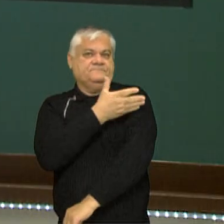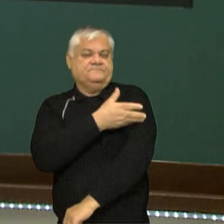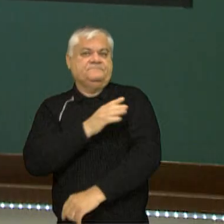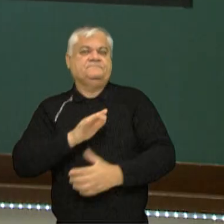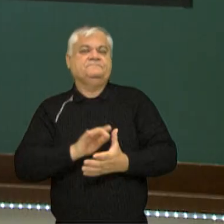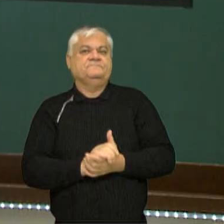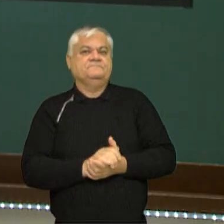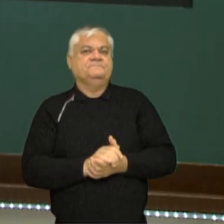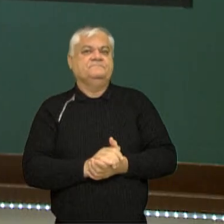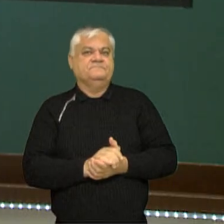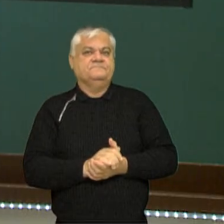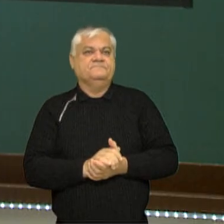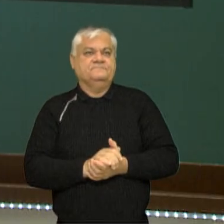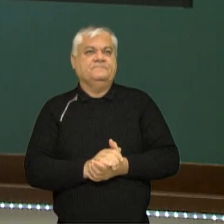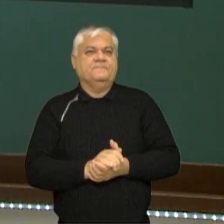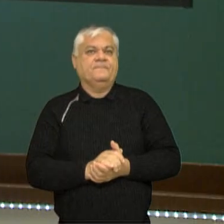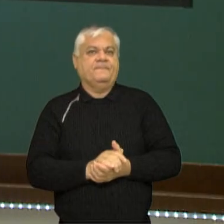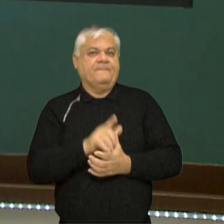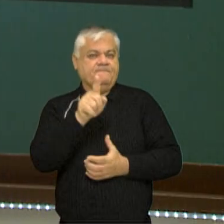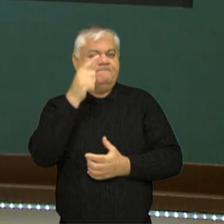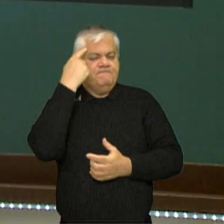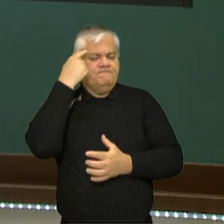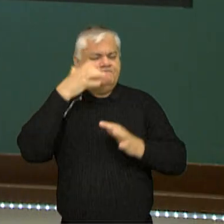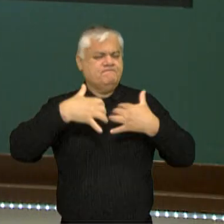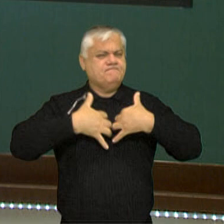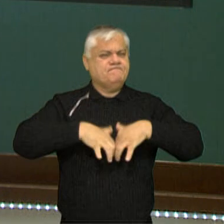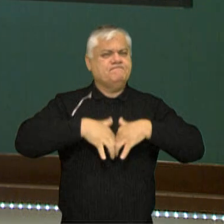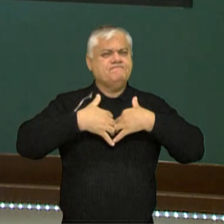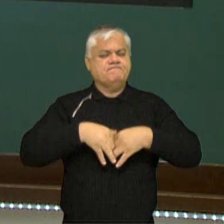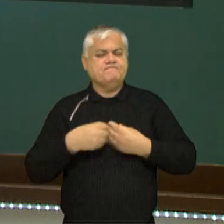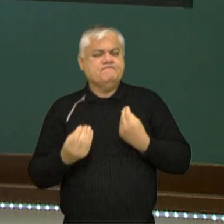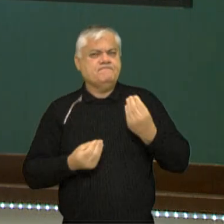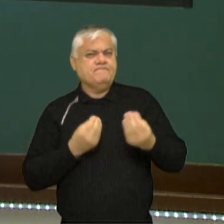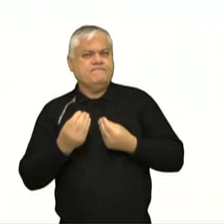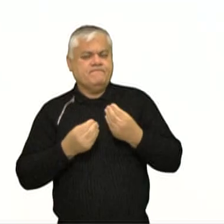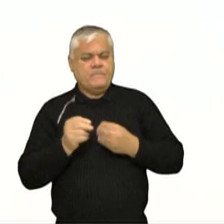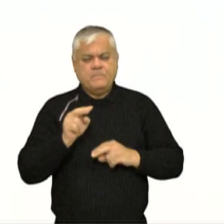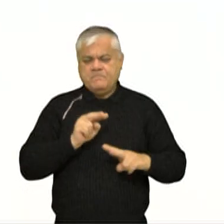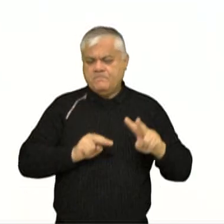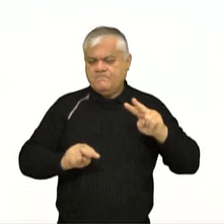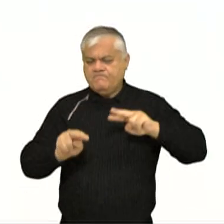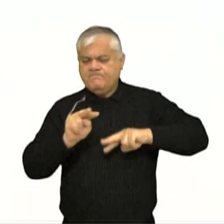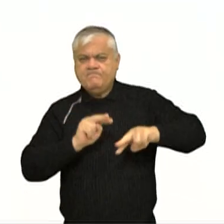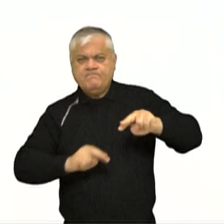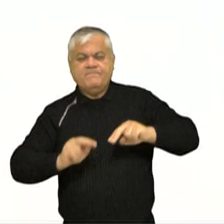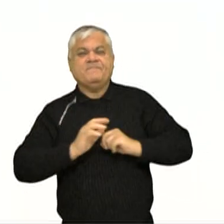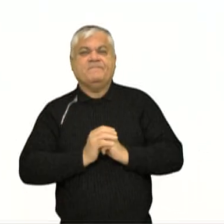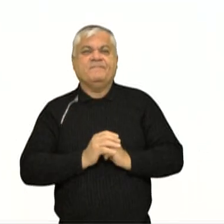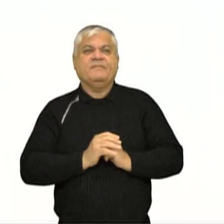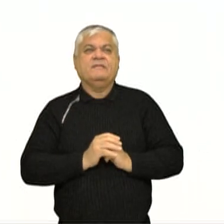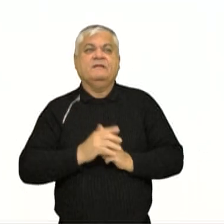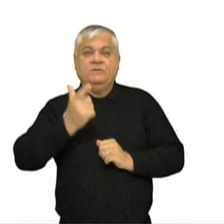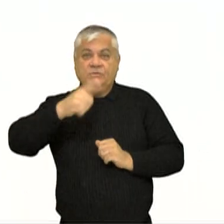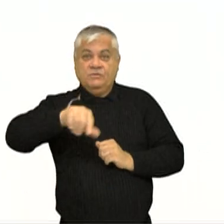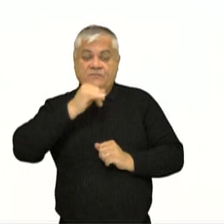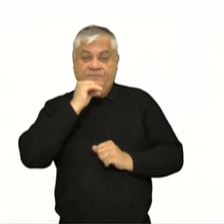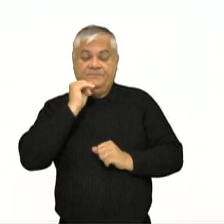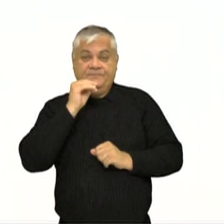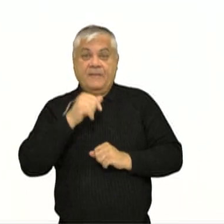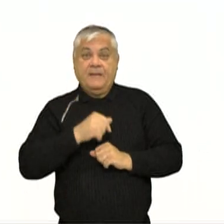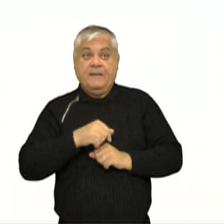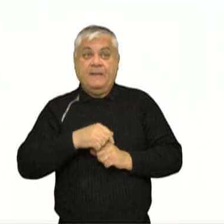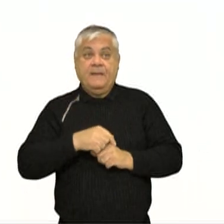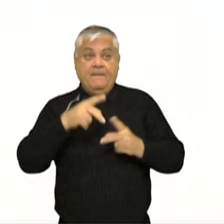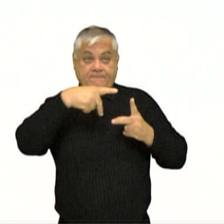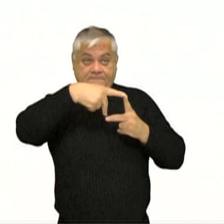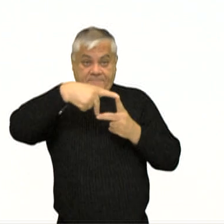então, mais um exercício para vocês pensarem de checkmate. Então, olha lá, novamente, as brancas